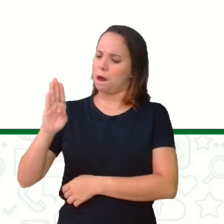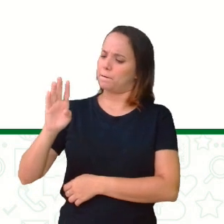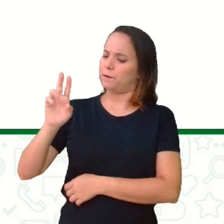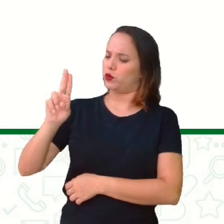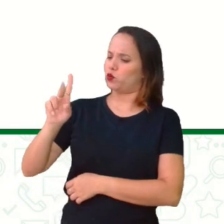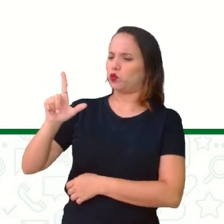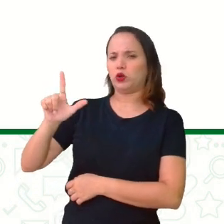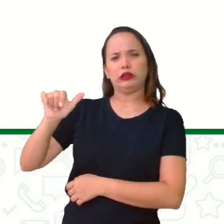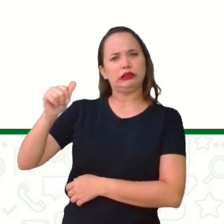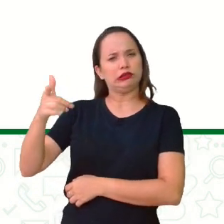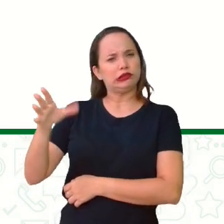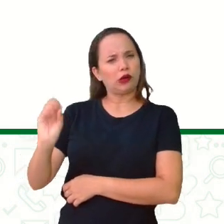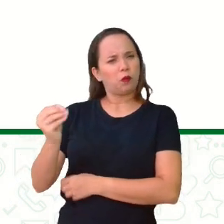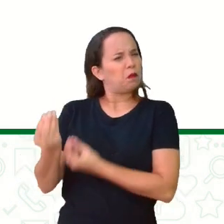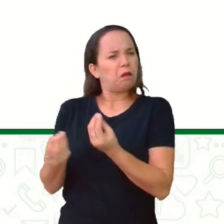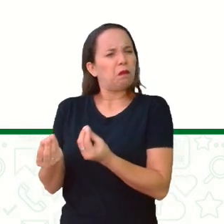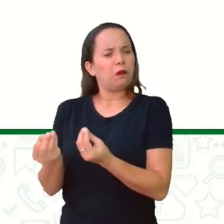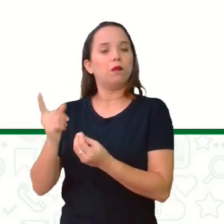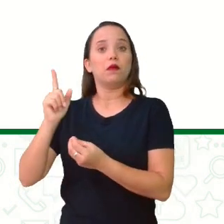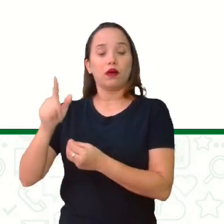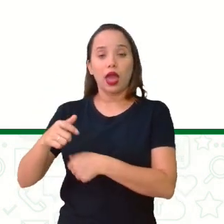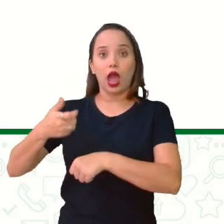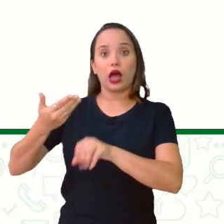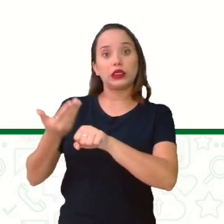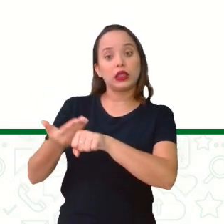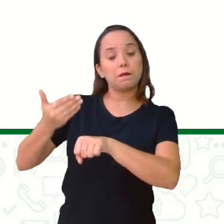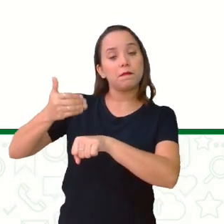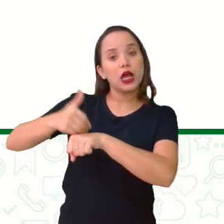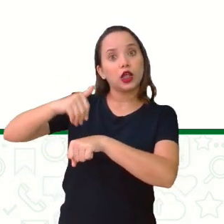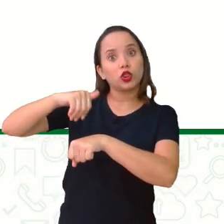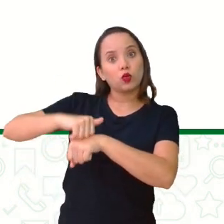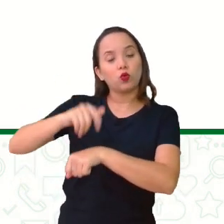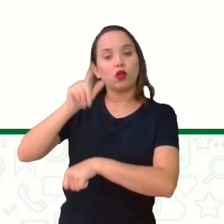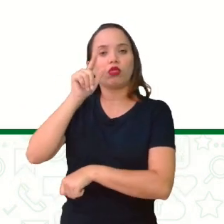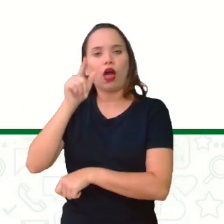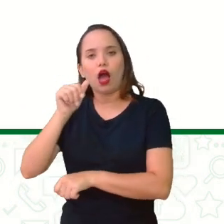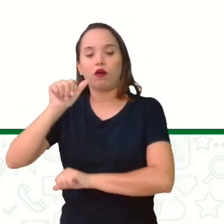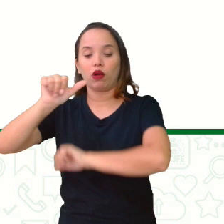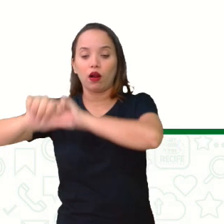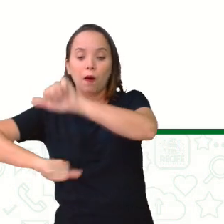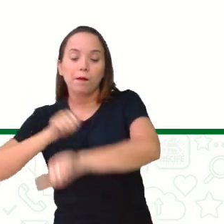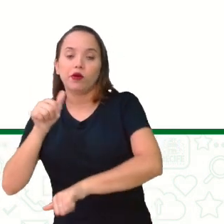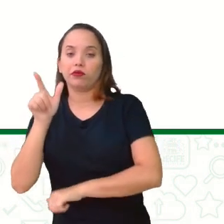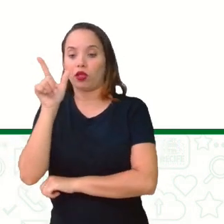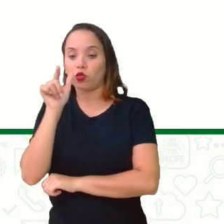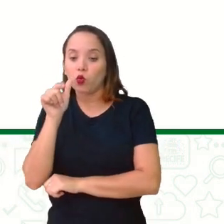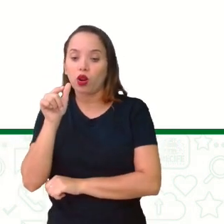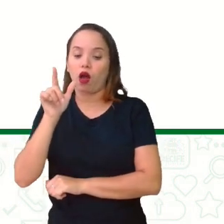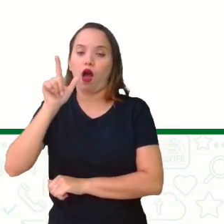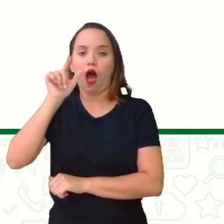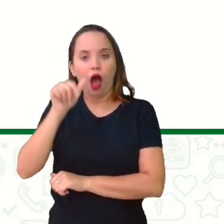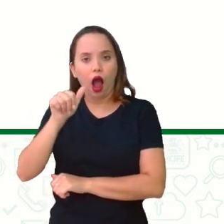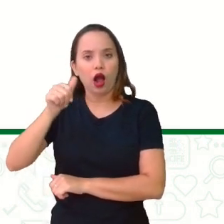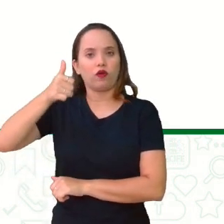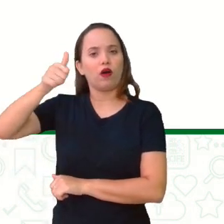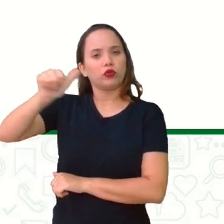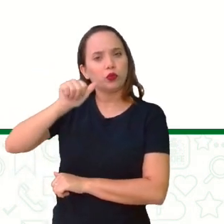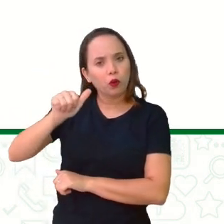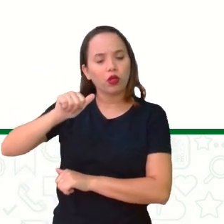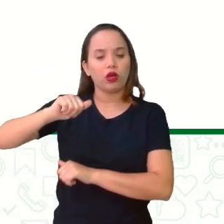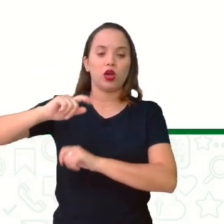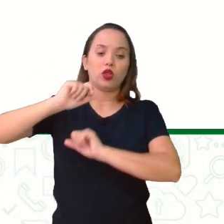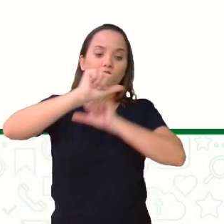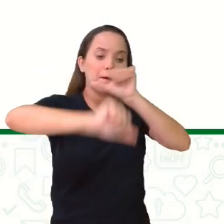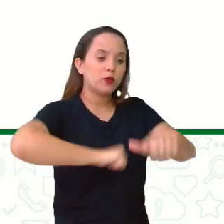prof? É aquela temperatura que a água passa do estado líquido para o gasoso, né? Mais ou menos aí 100